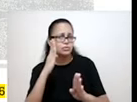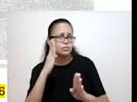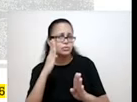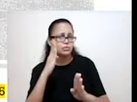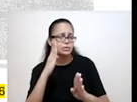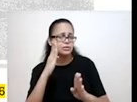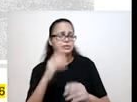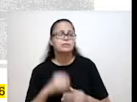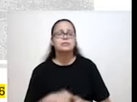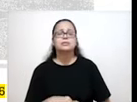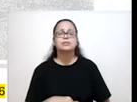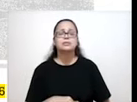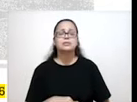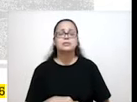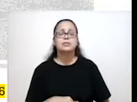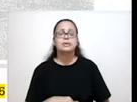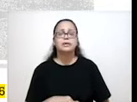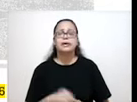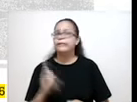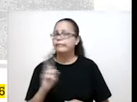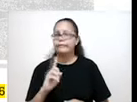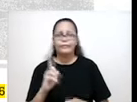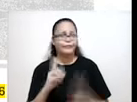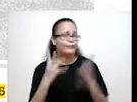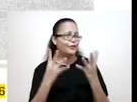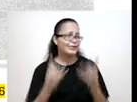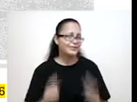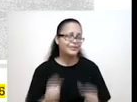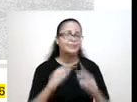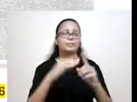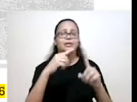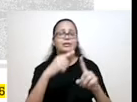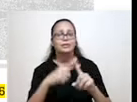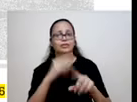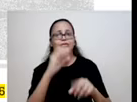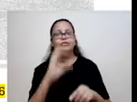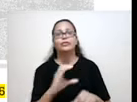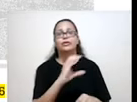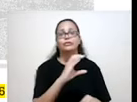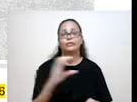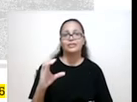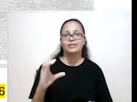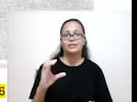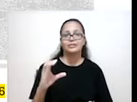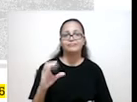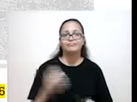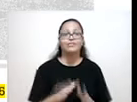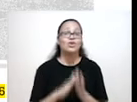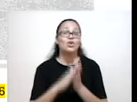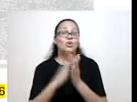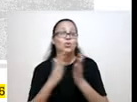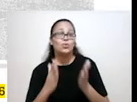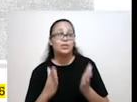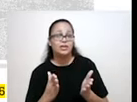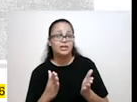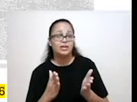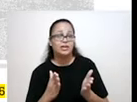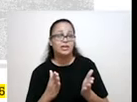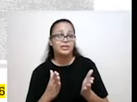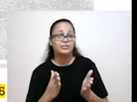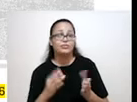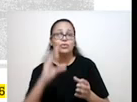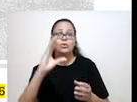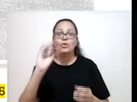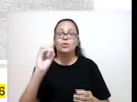e Galileu, né, não foram aceitas pela Igreja Católica no período, ok? O livro de Copérnico, por exemplo, foi proibido